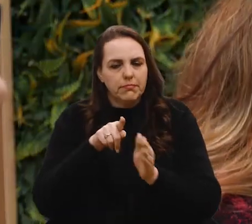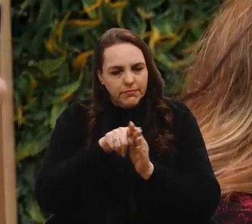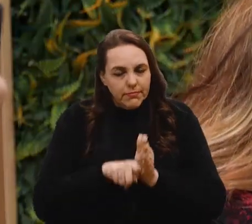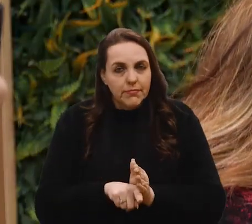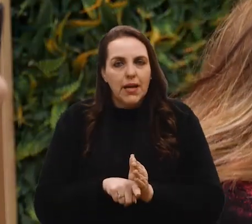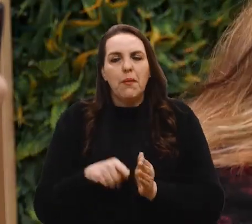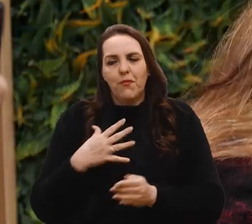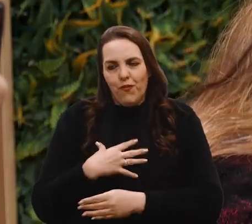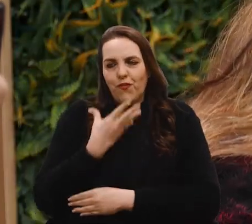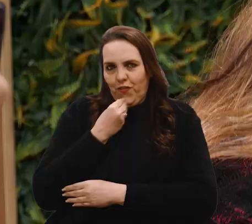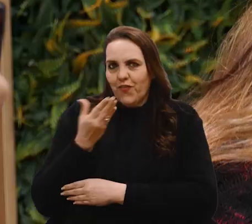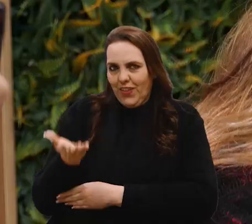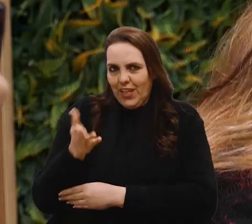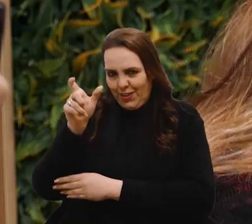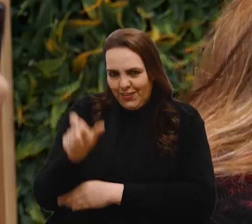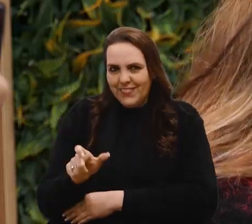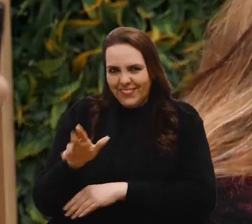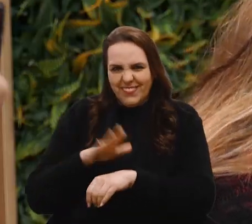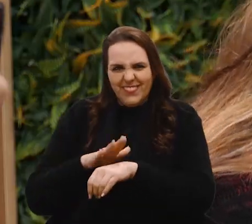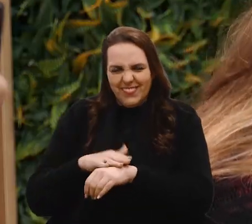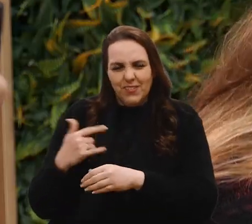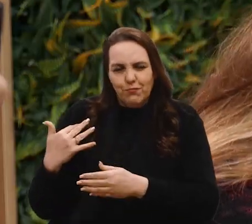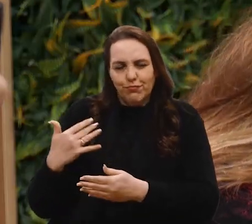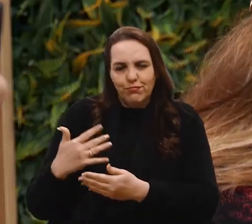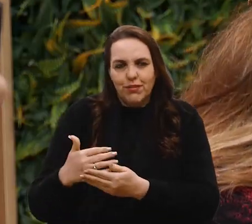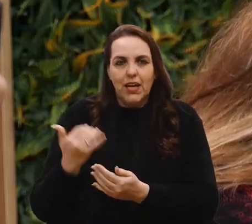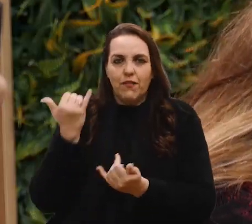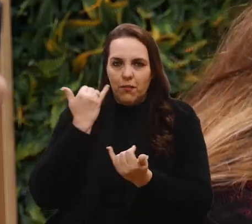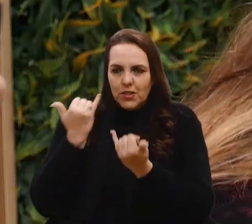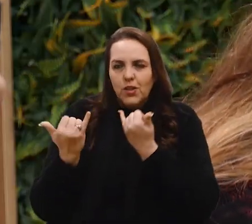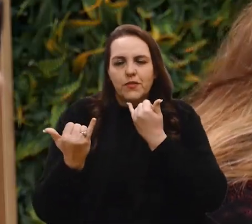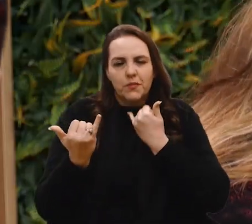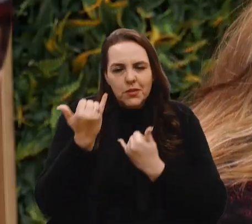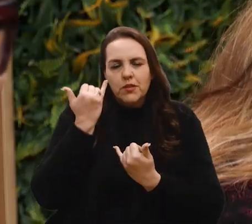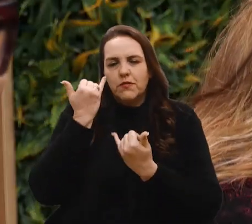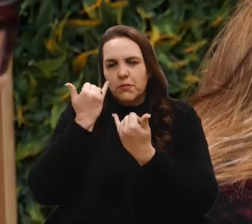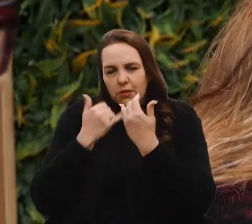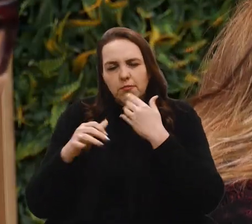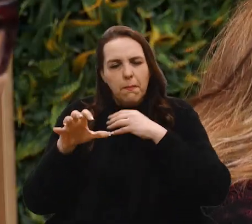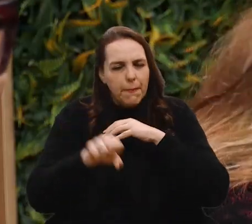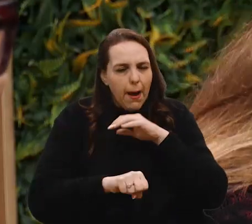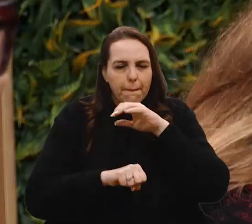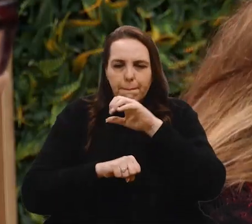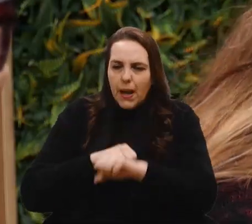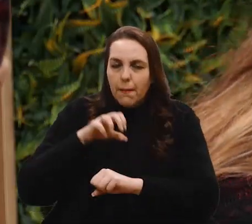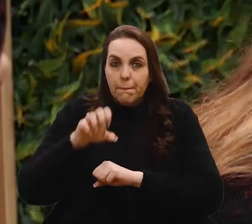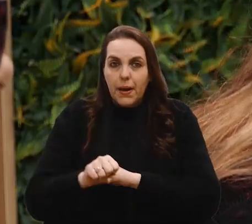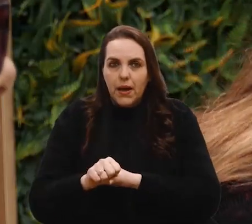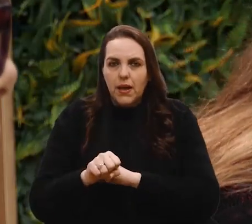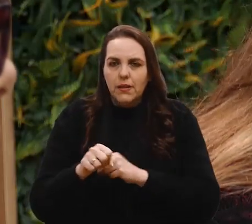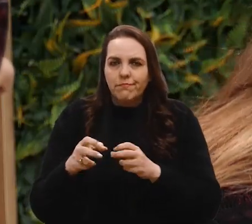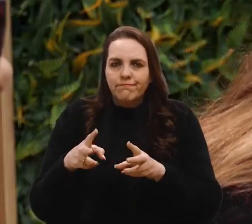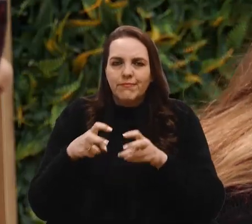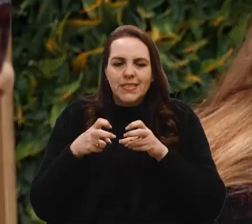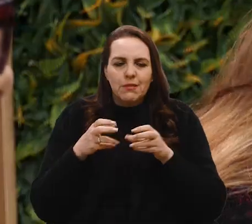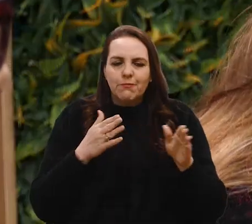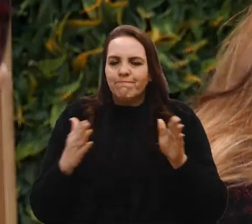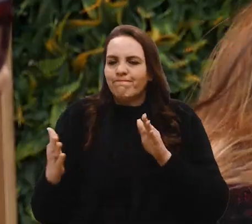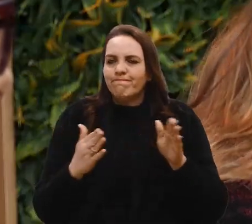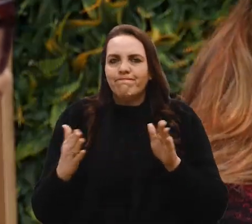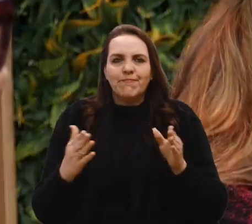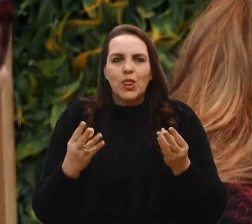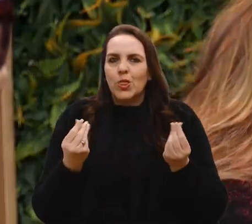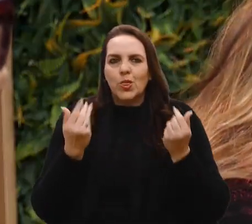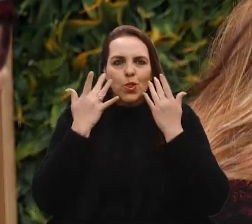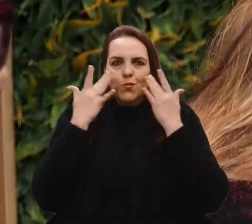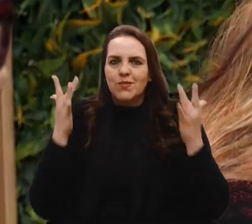meu filho por enquanto, né, e aí fui buscando informação, fui me fazendo formação, e a gente viu uma grande lacuna social, né, que